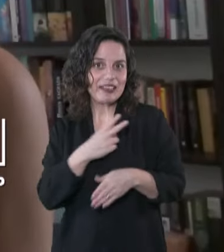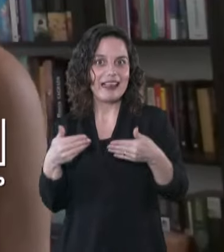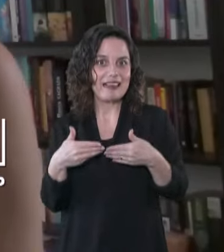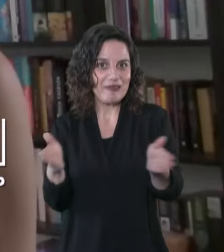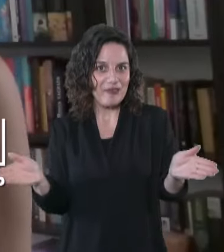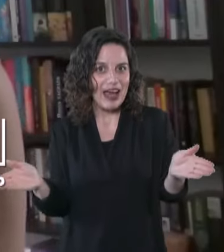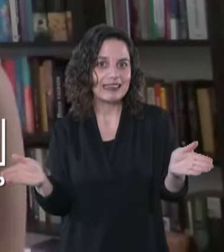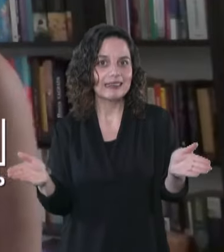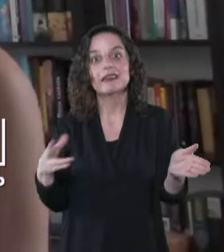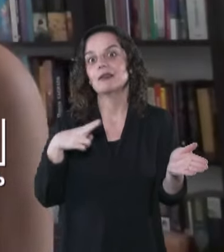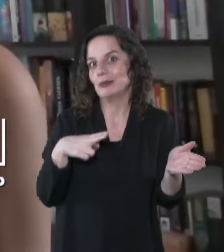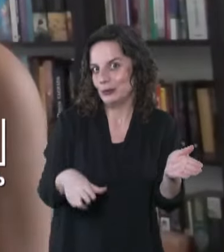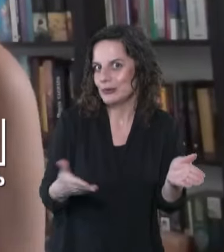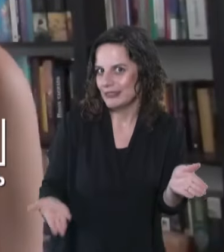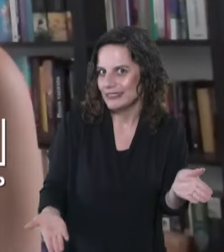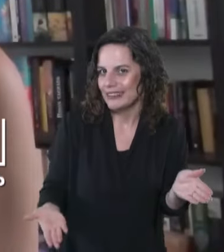Aberta a Portuguesa